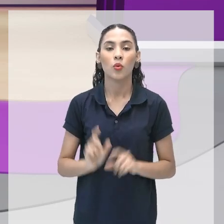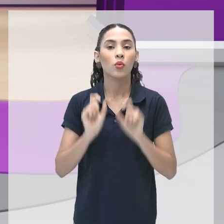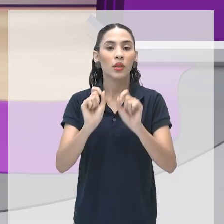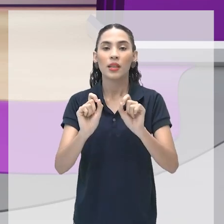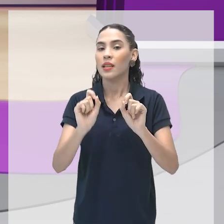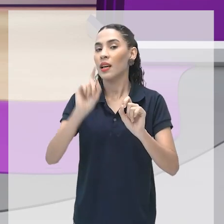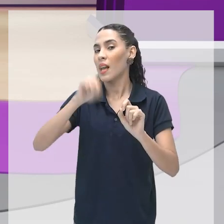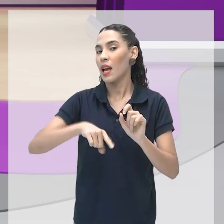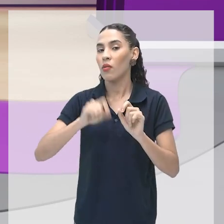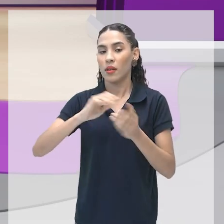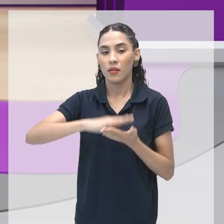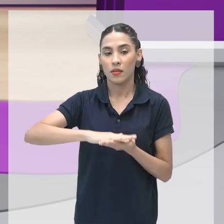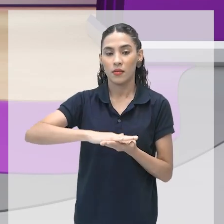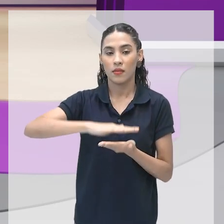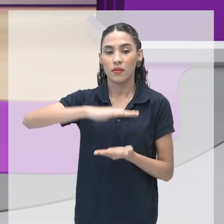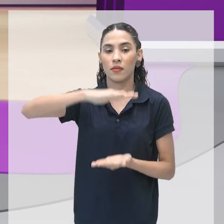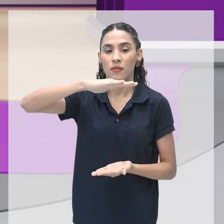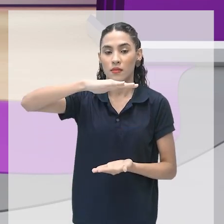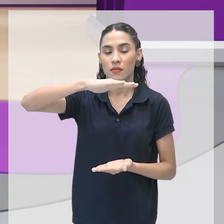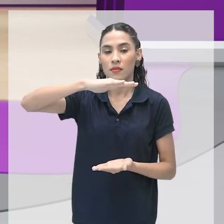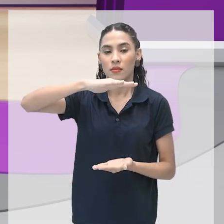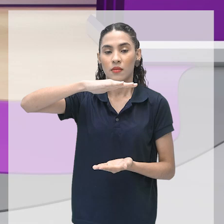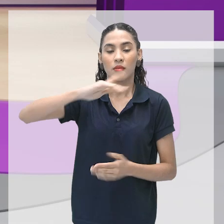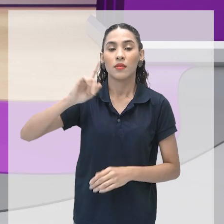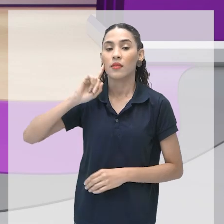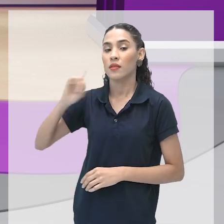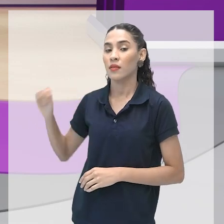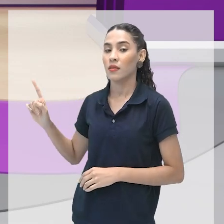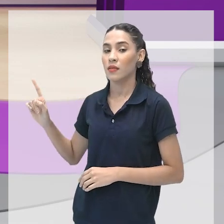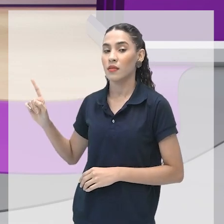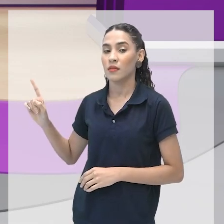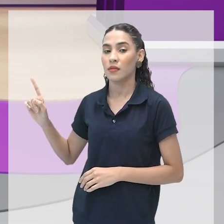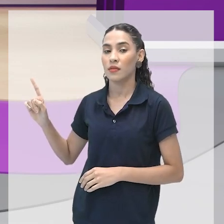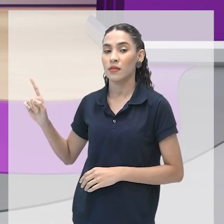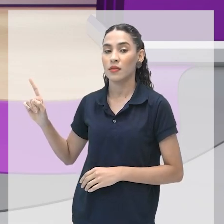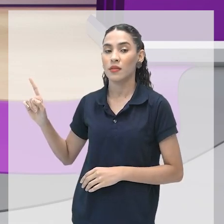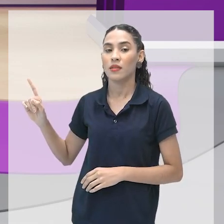que seria o prisma. Né? Então, vejam só, eu